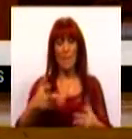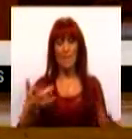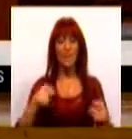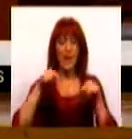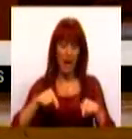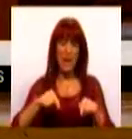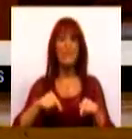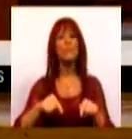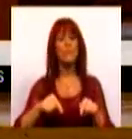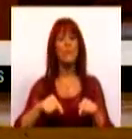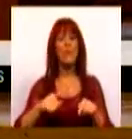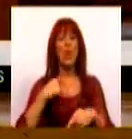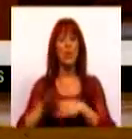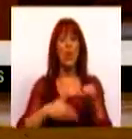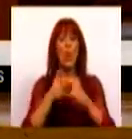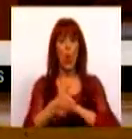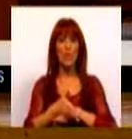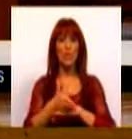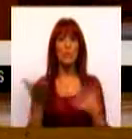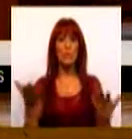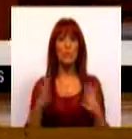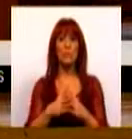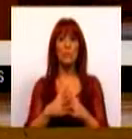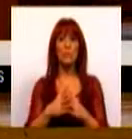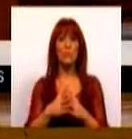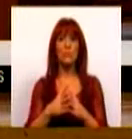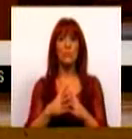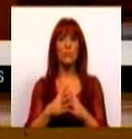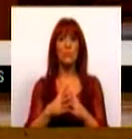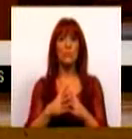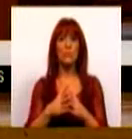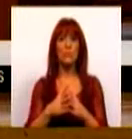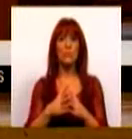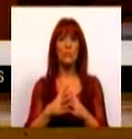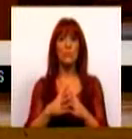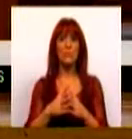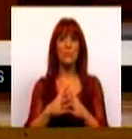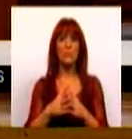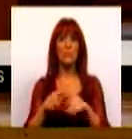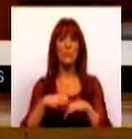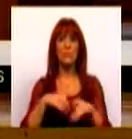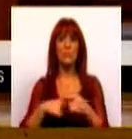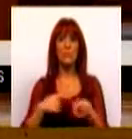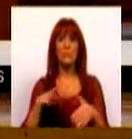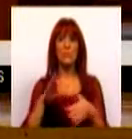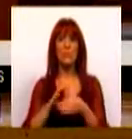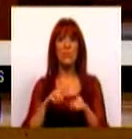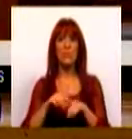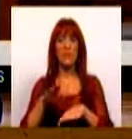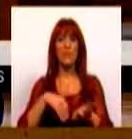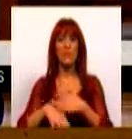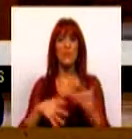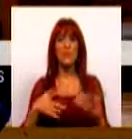é isso que continuamos a fazer, contando